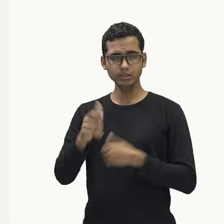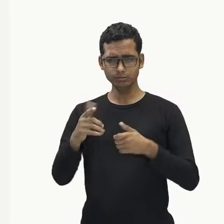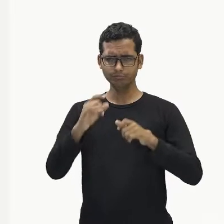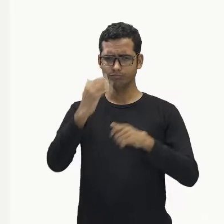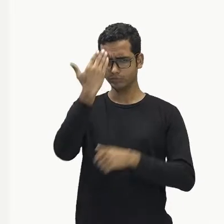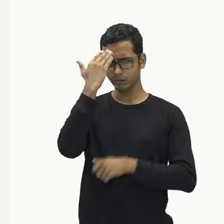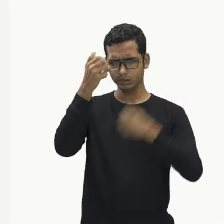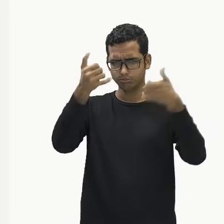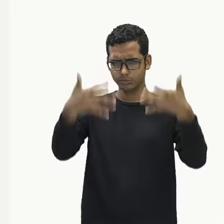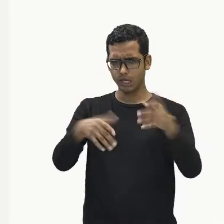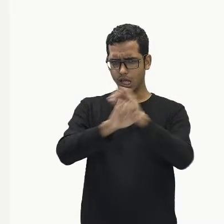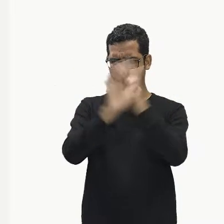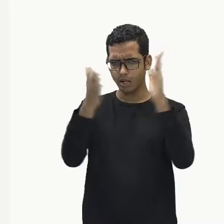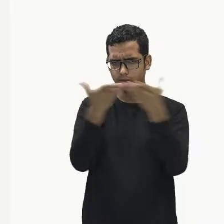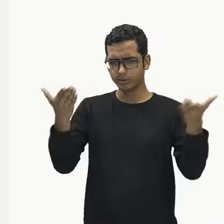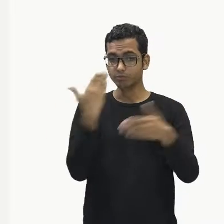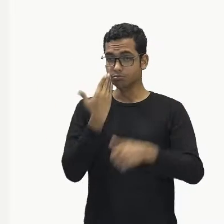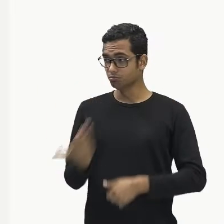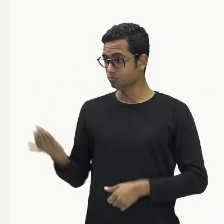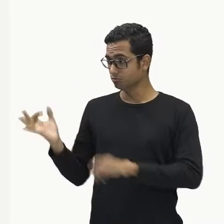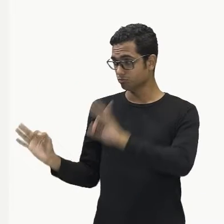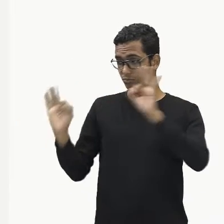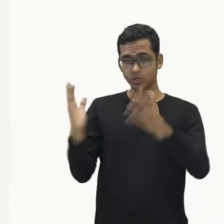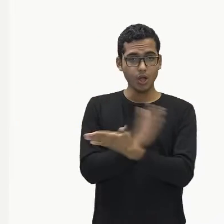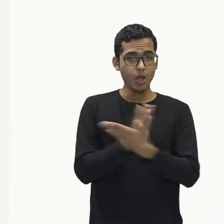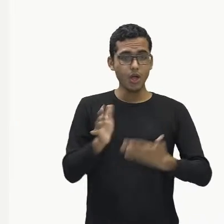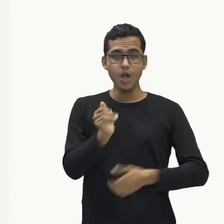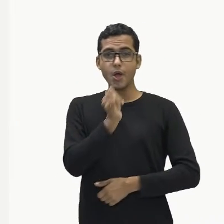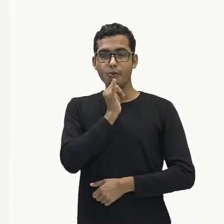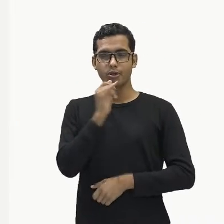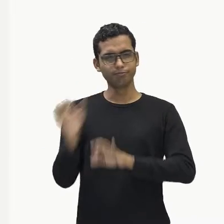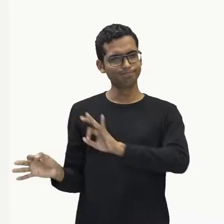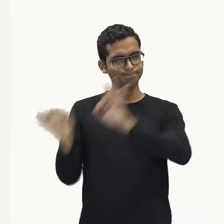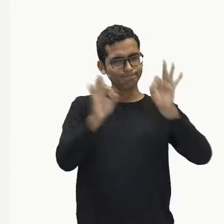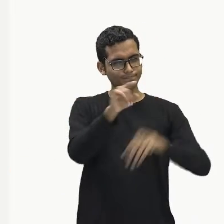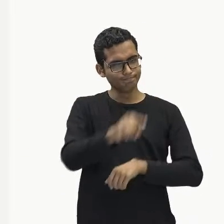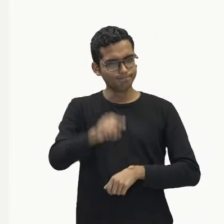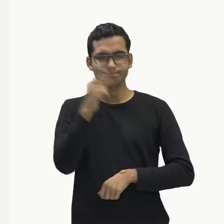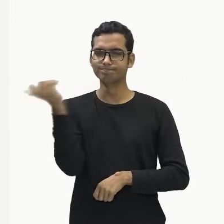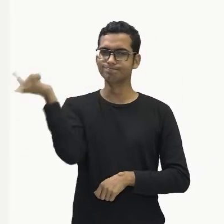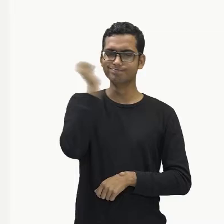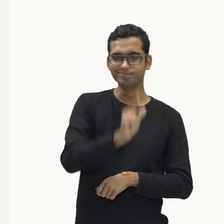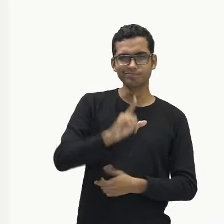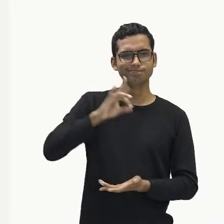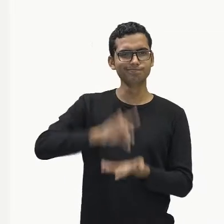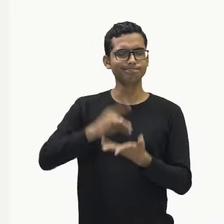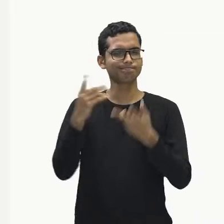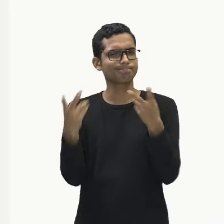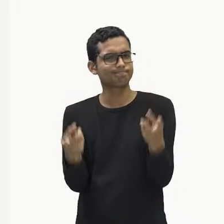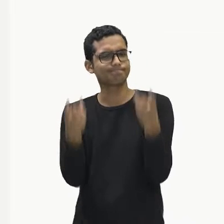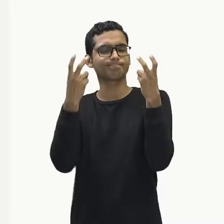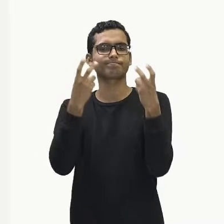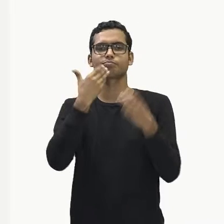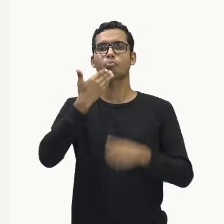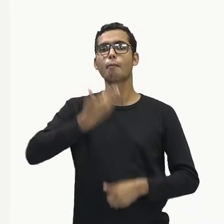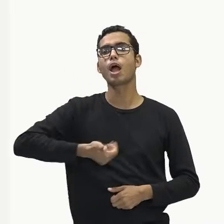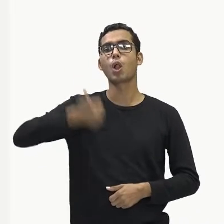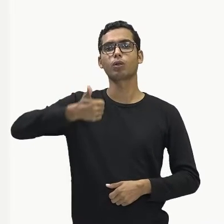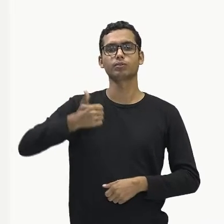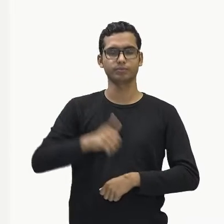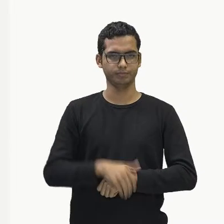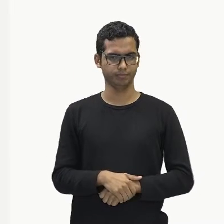para você, vamos ver aqui alguns exemplos, para que você consiga aí enxergar melhor, não